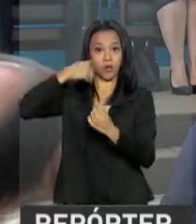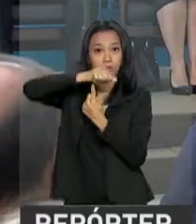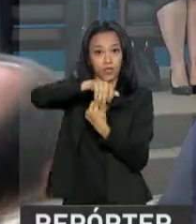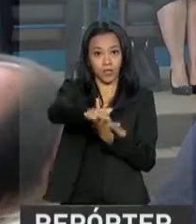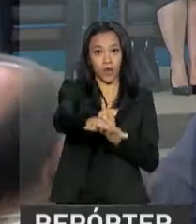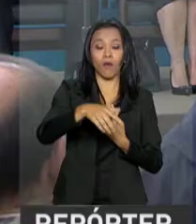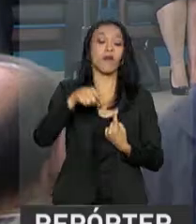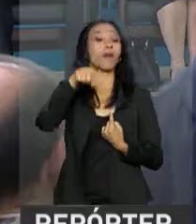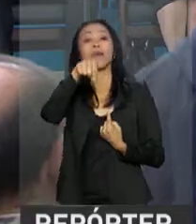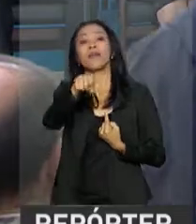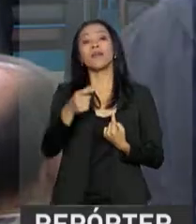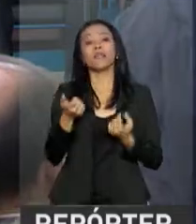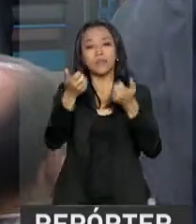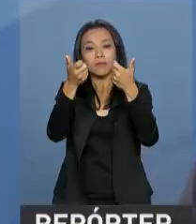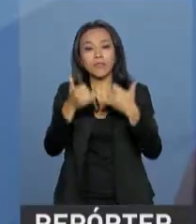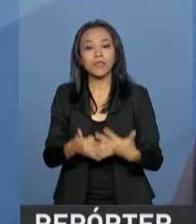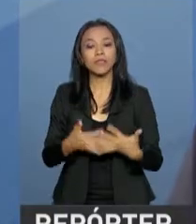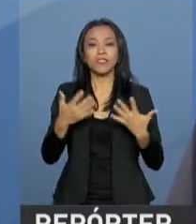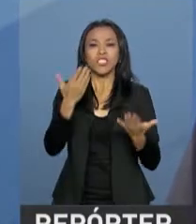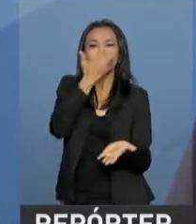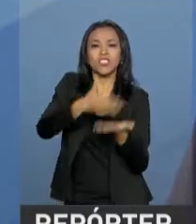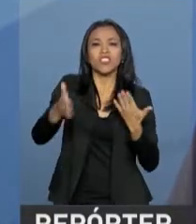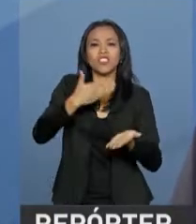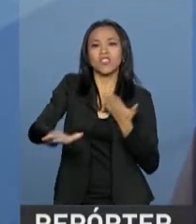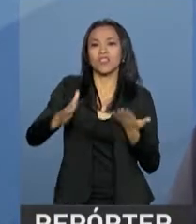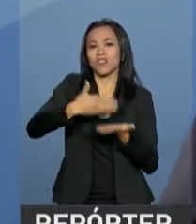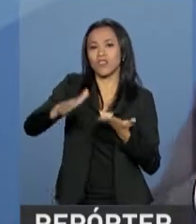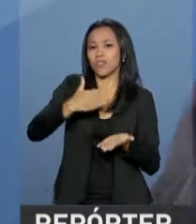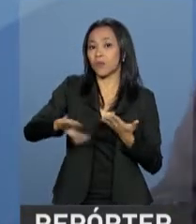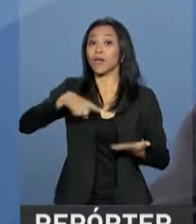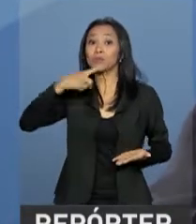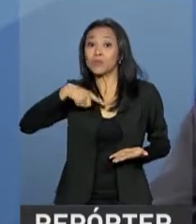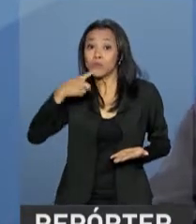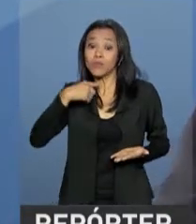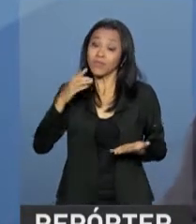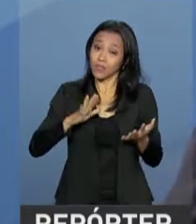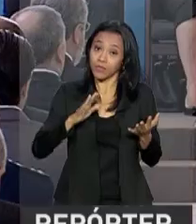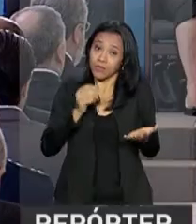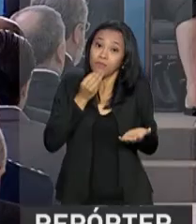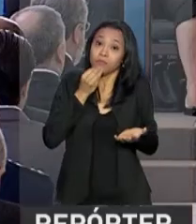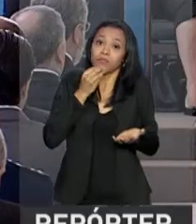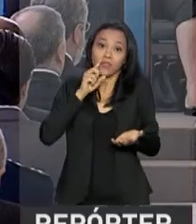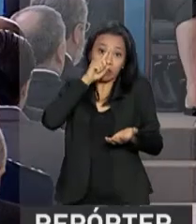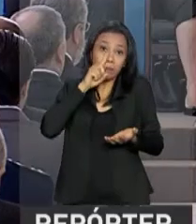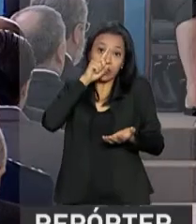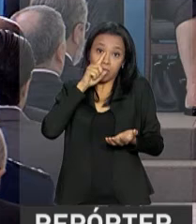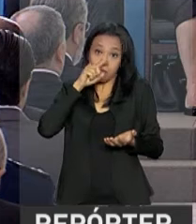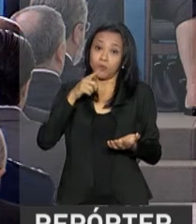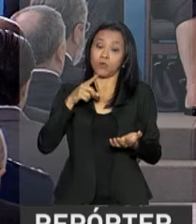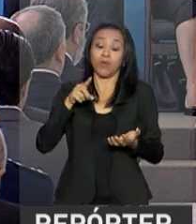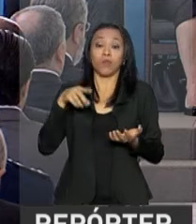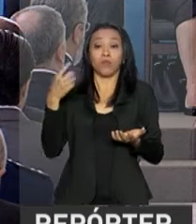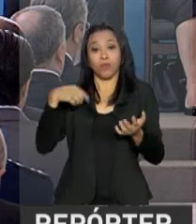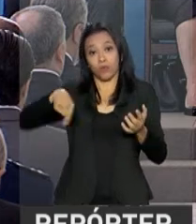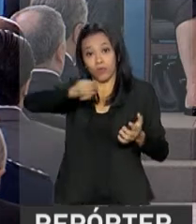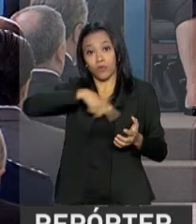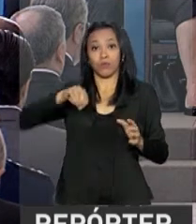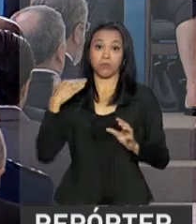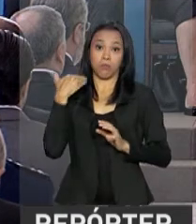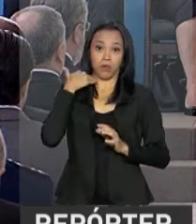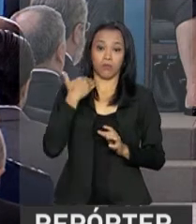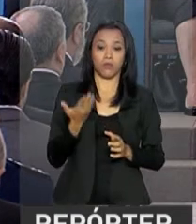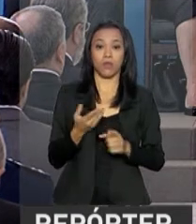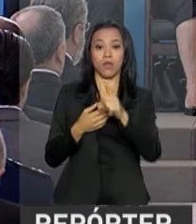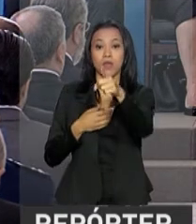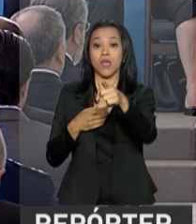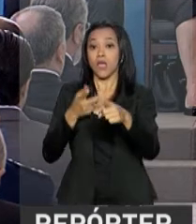incertezas que colocavam em risco a estabilidade do sistema bancário do país o que nós fizemos apenas apoiar